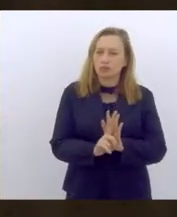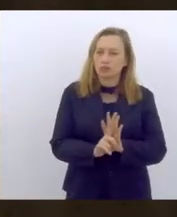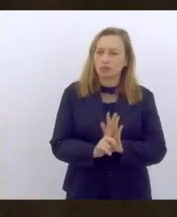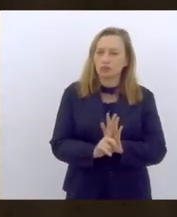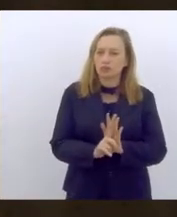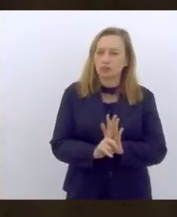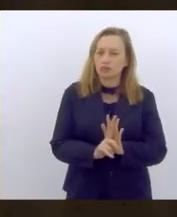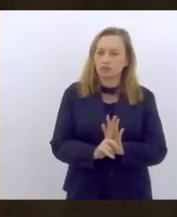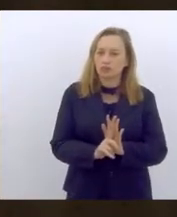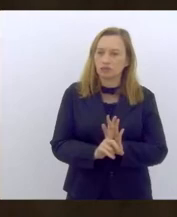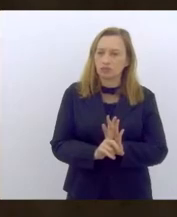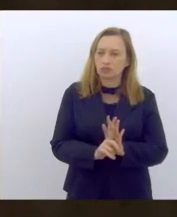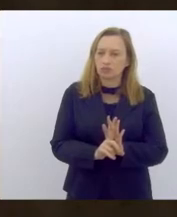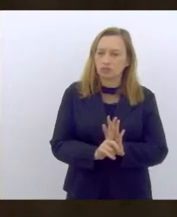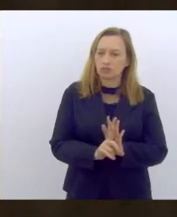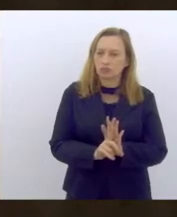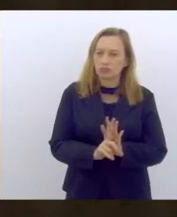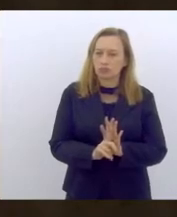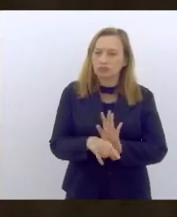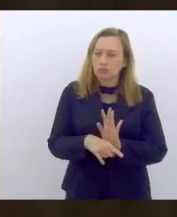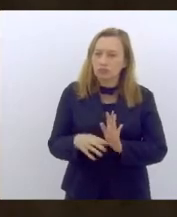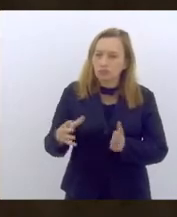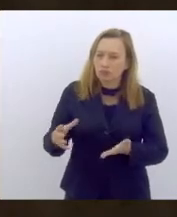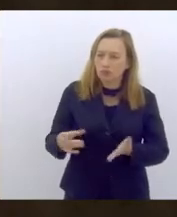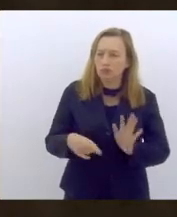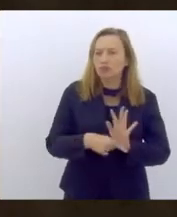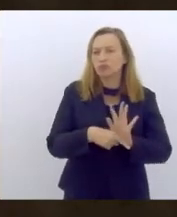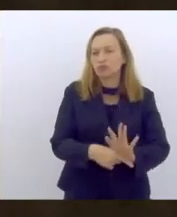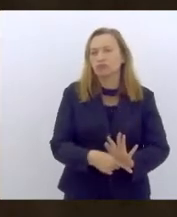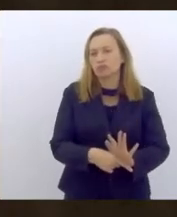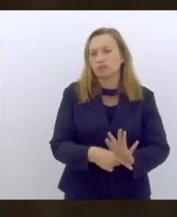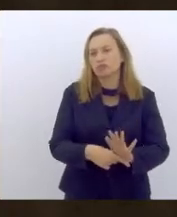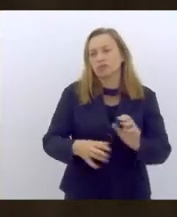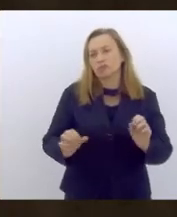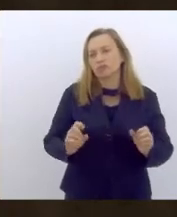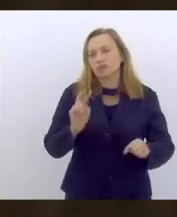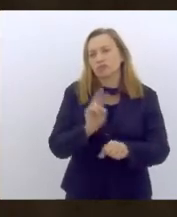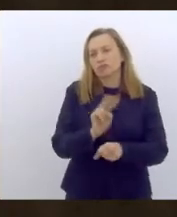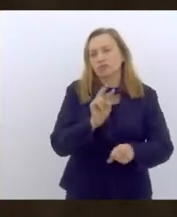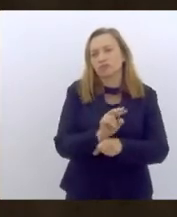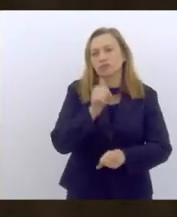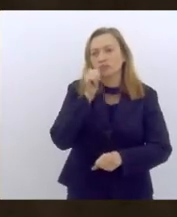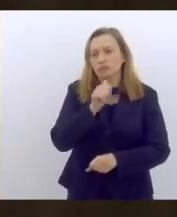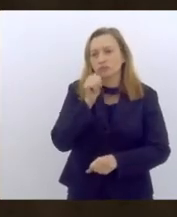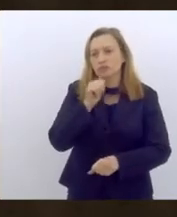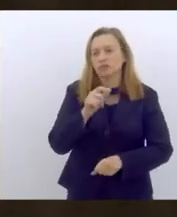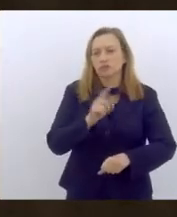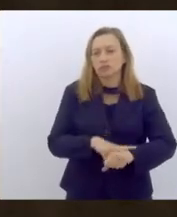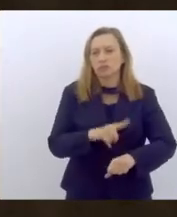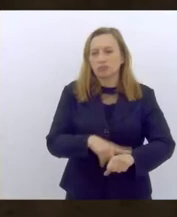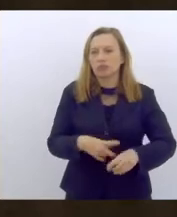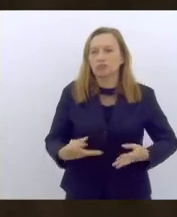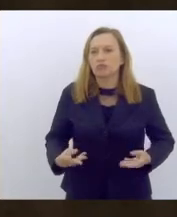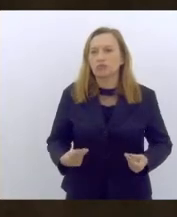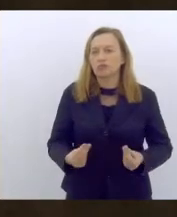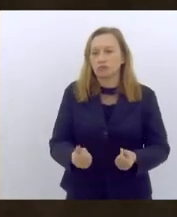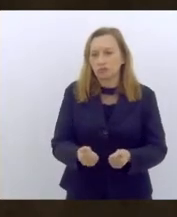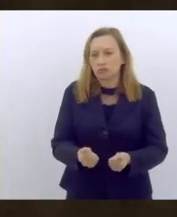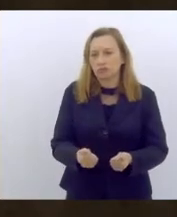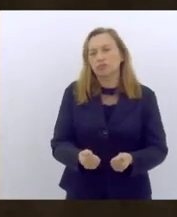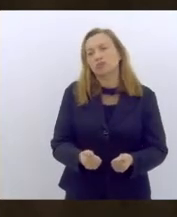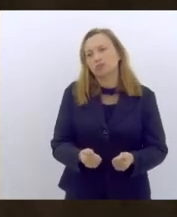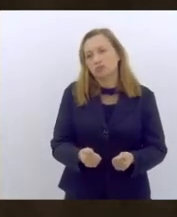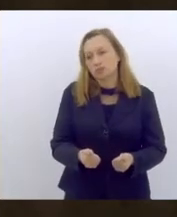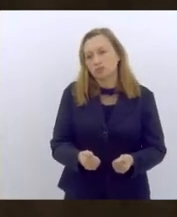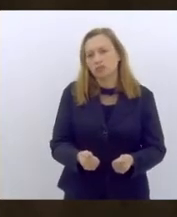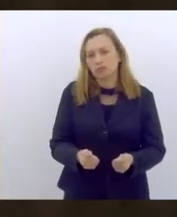bojo a socorrer e fazer uma rede de proteção às mulheres que no momento tão sensível e de